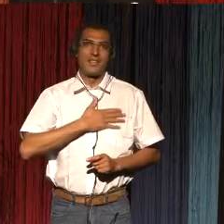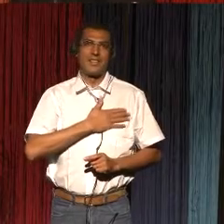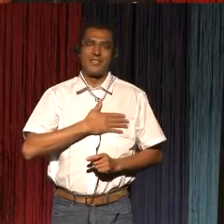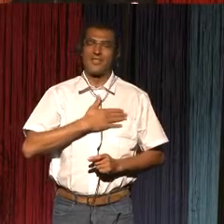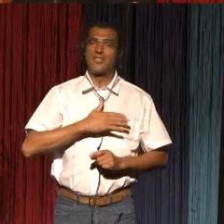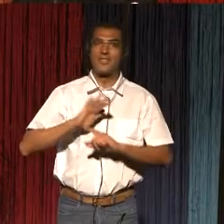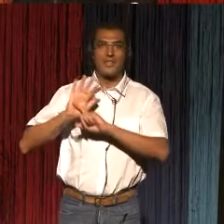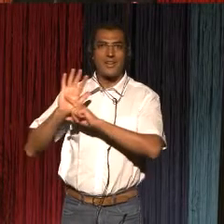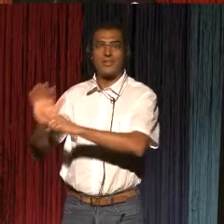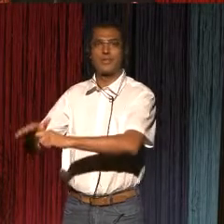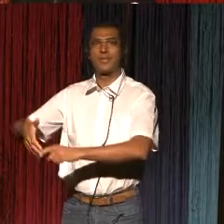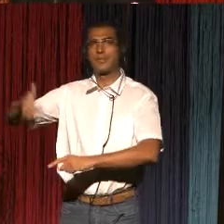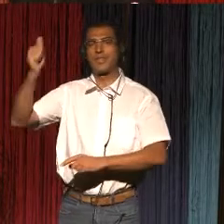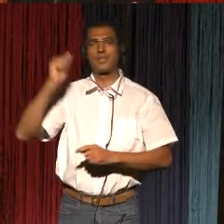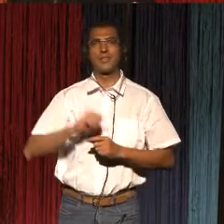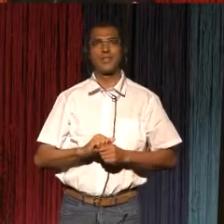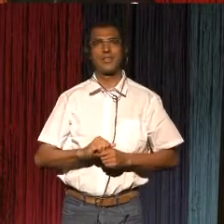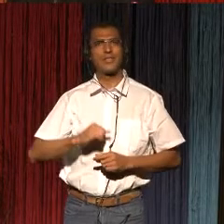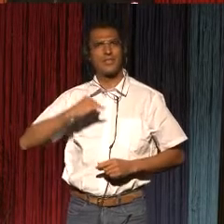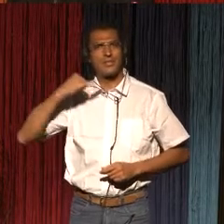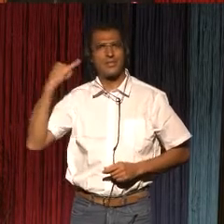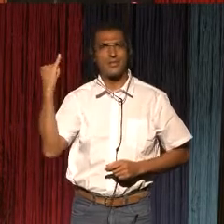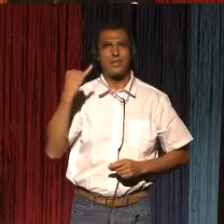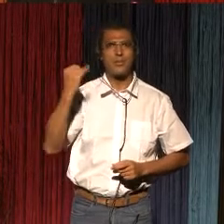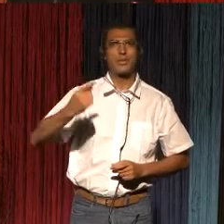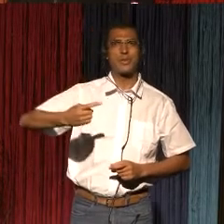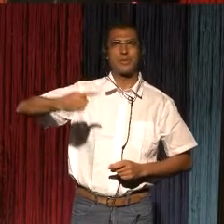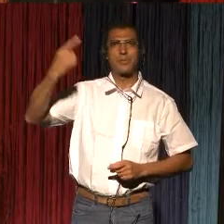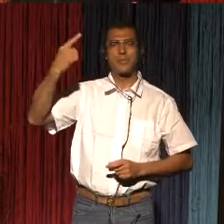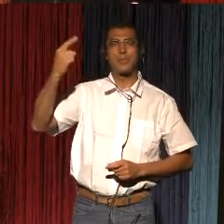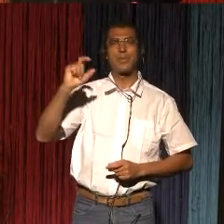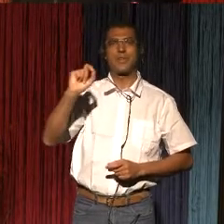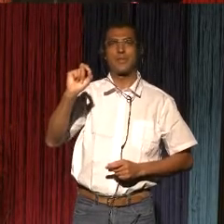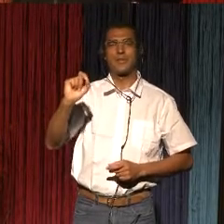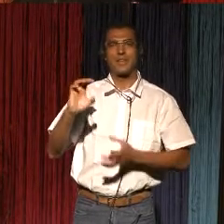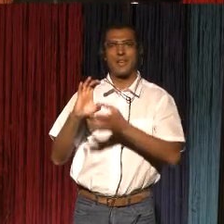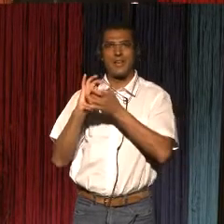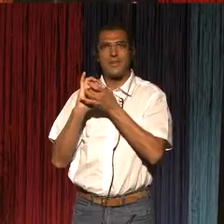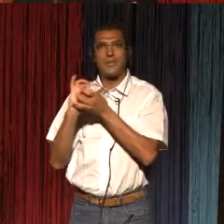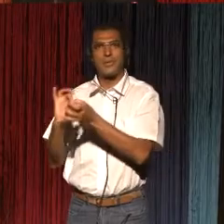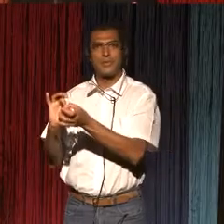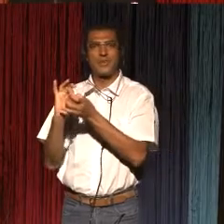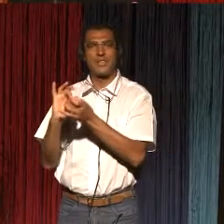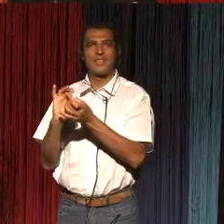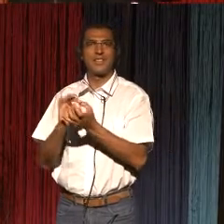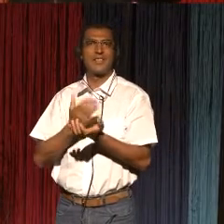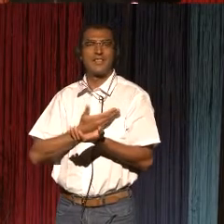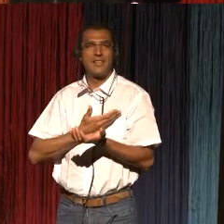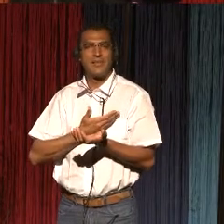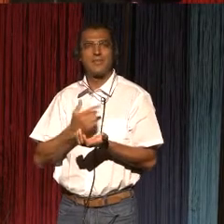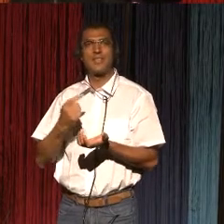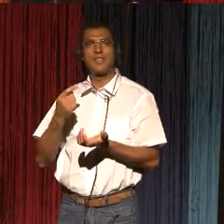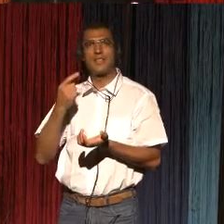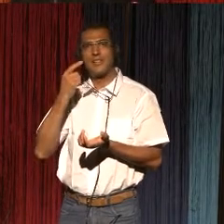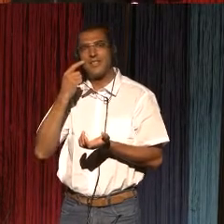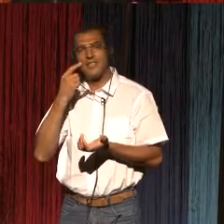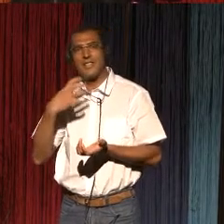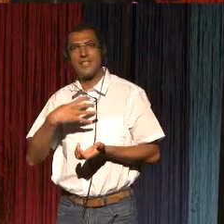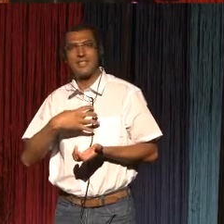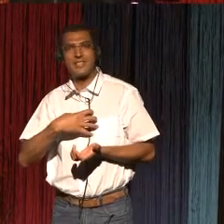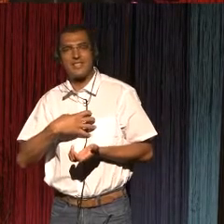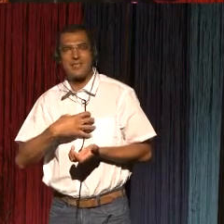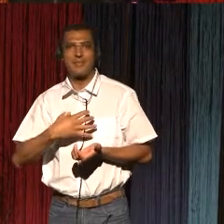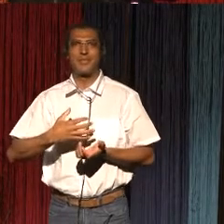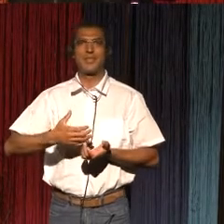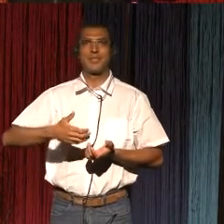resultados. É a relação cliente-terapeuta que é mais importante que a técnica. E, independentemente